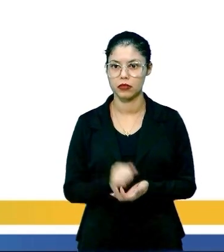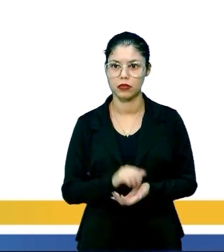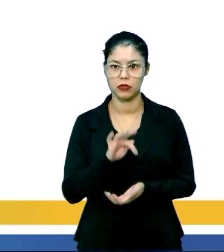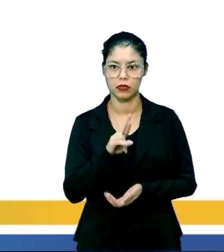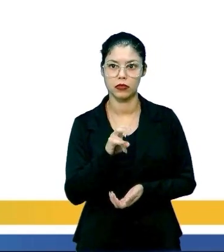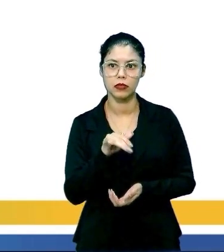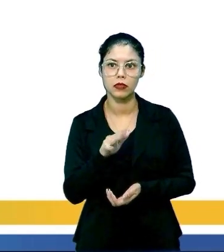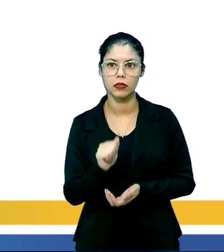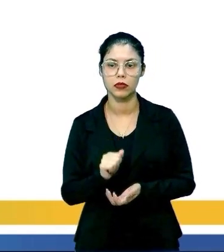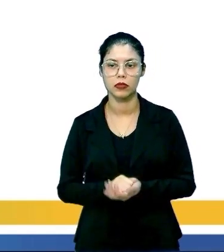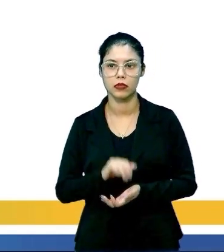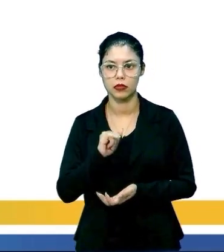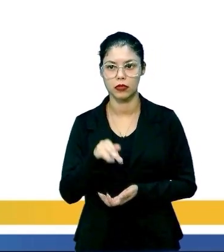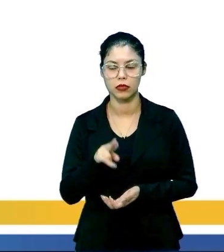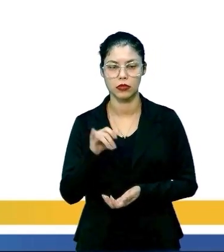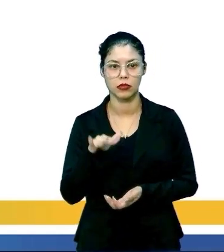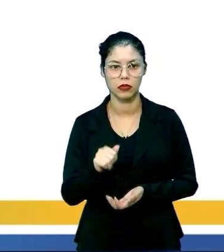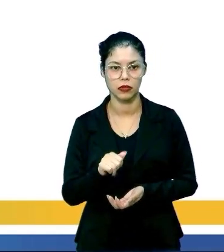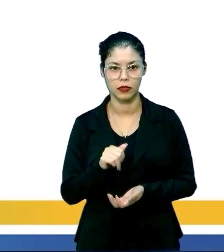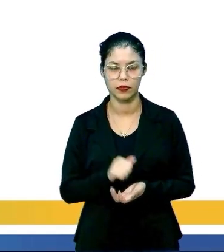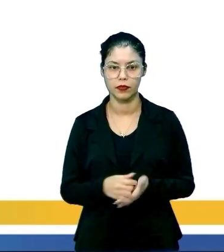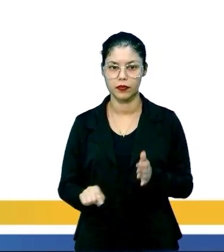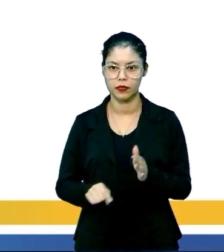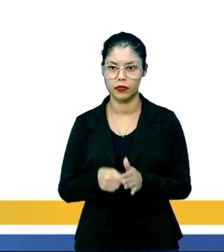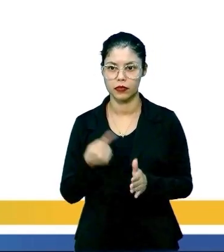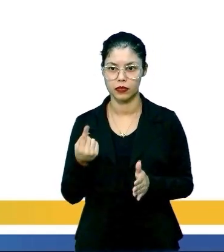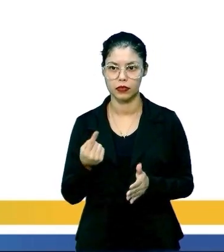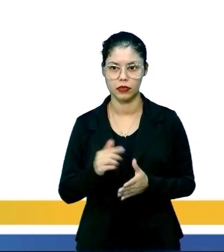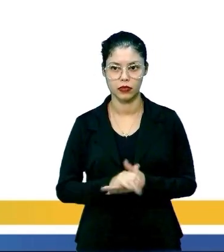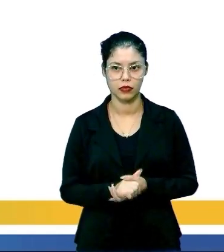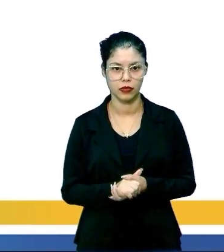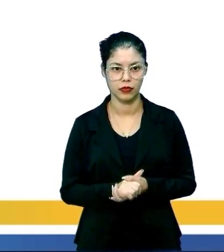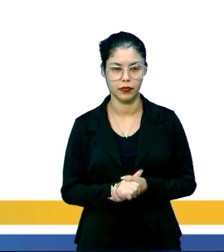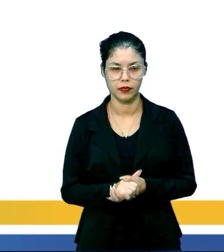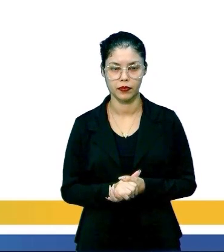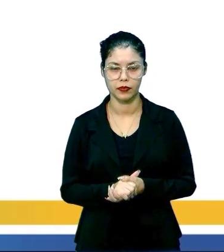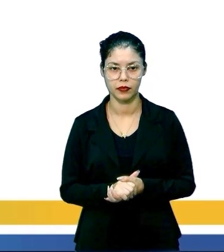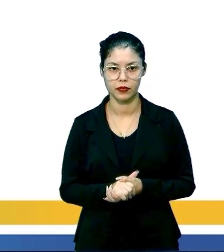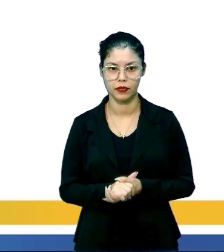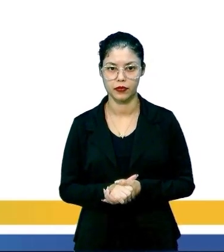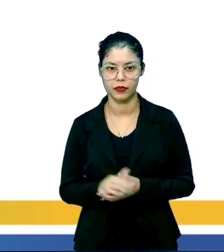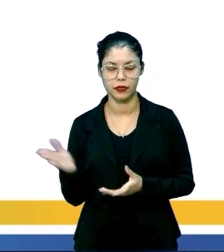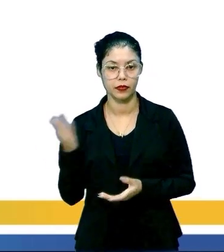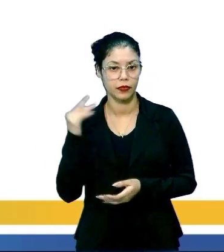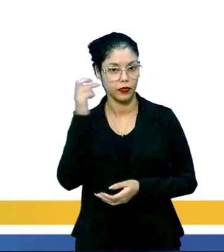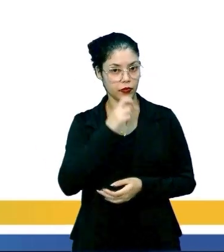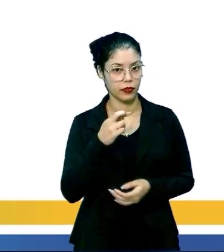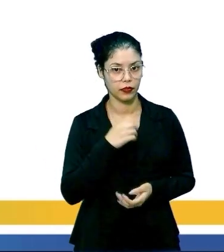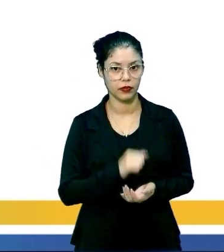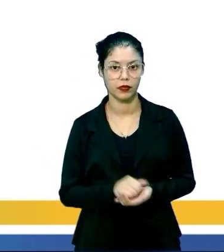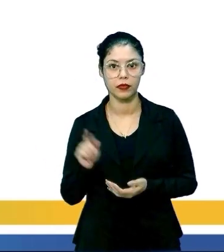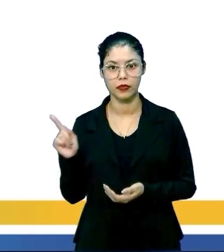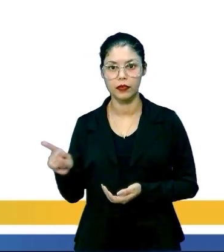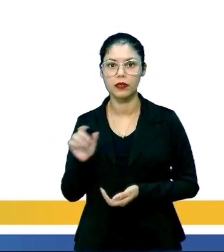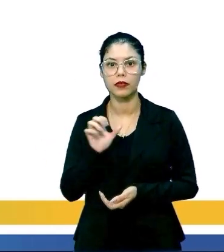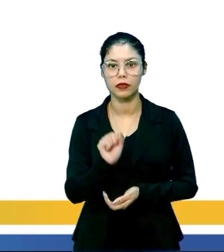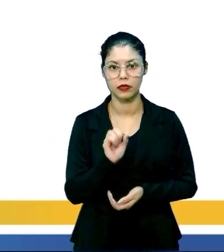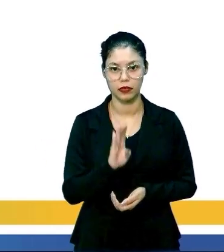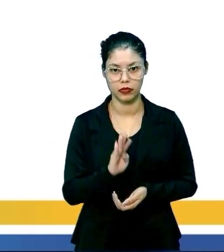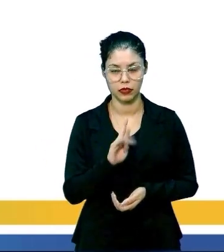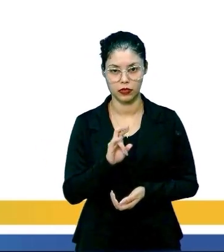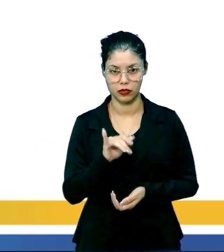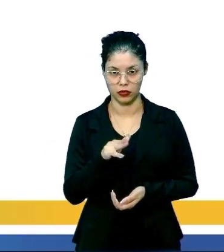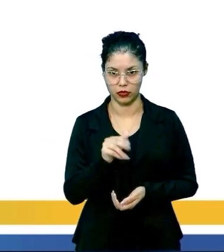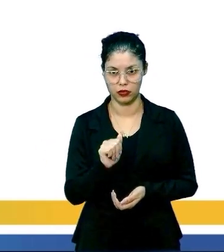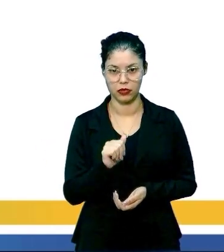ou seja, sobrejetora e injetora. Primeiro vamos analisar se